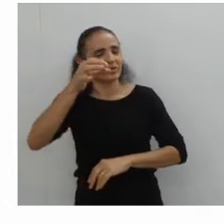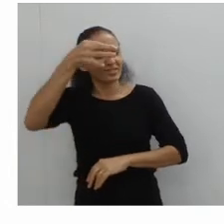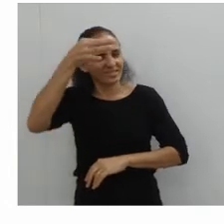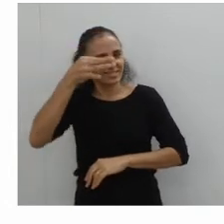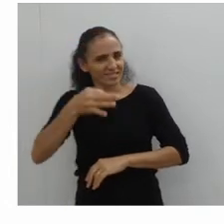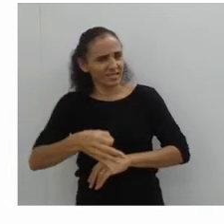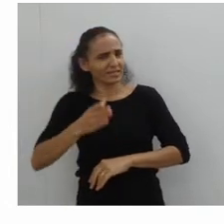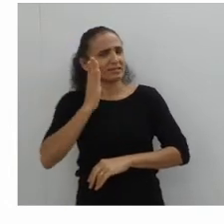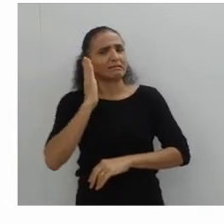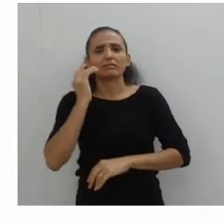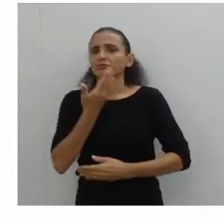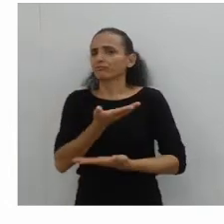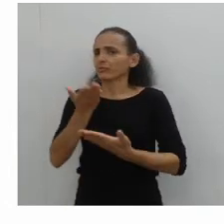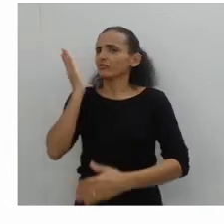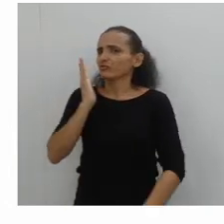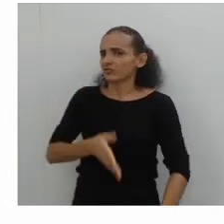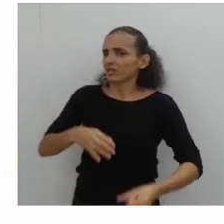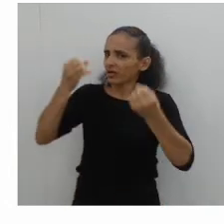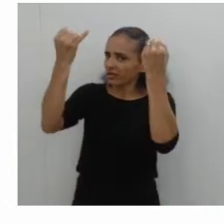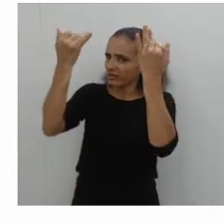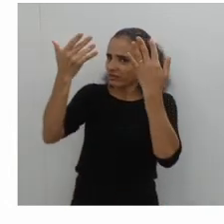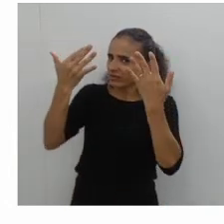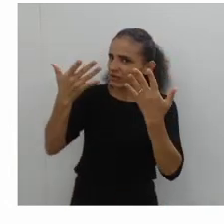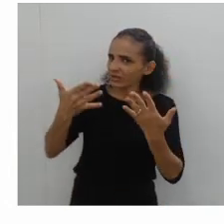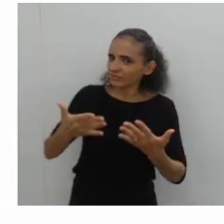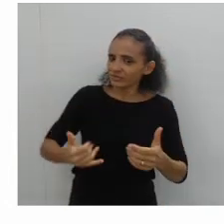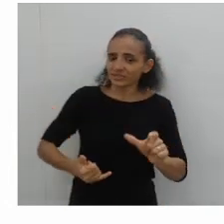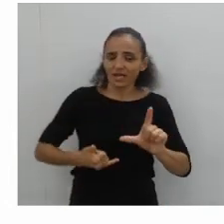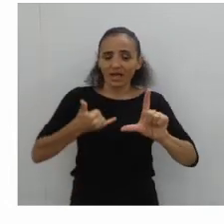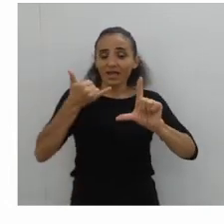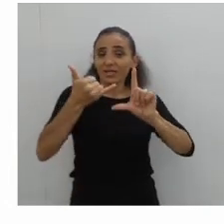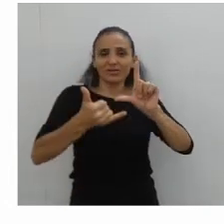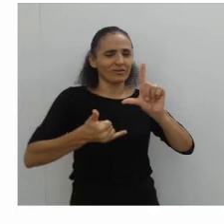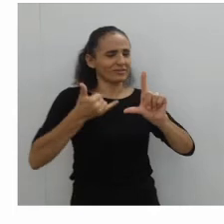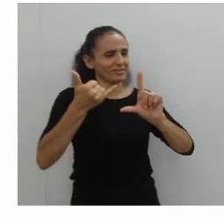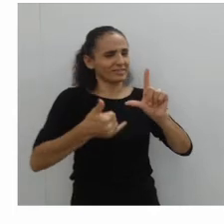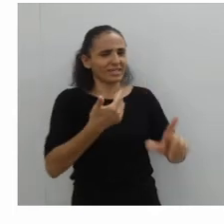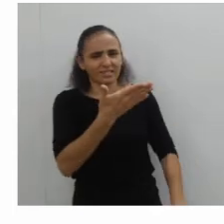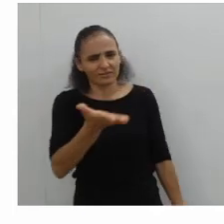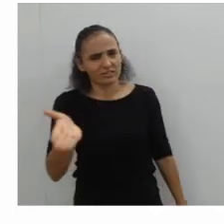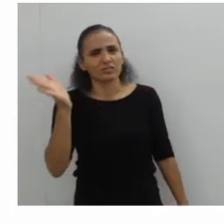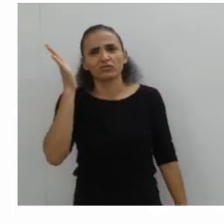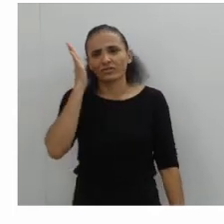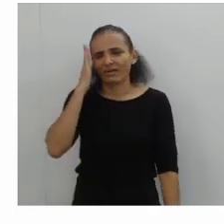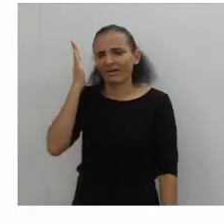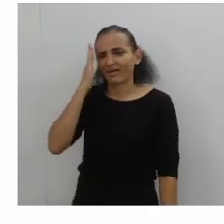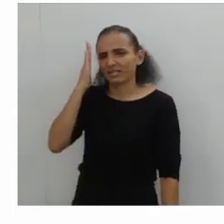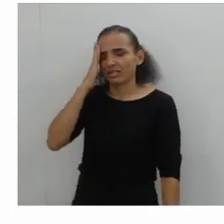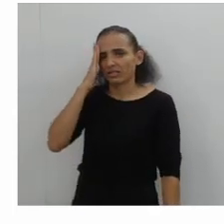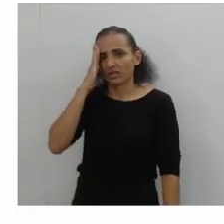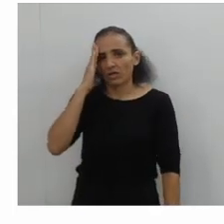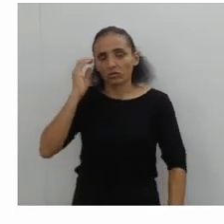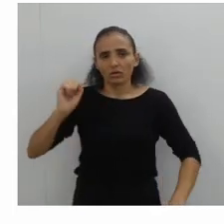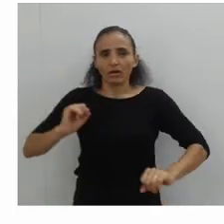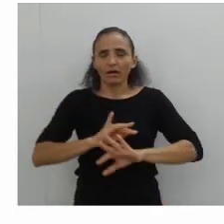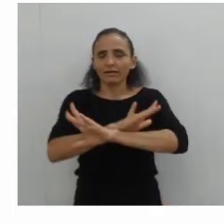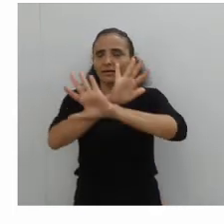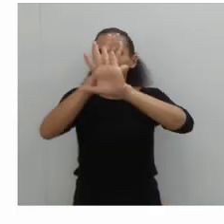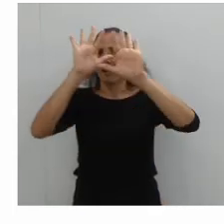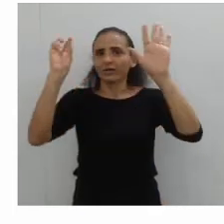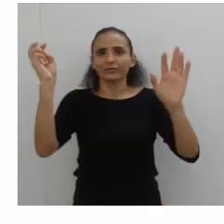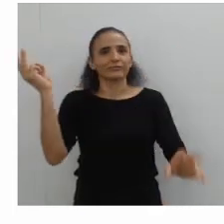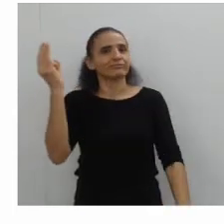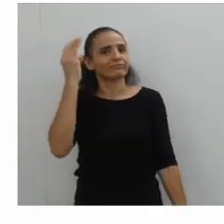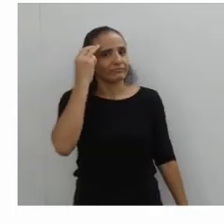eu falei aqui para você, a ideia de ludicidade. Você que é segundo ano já tem que ter isso bem claro na sua mente, né?